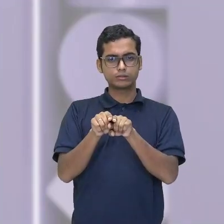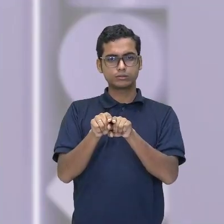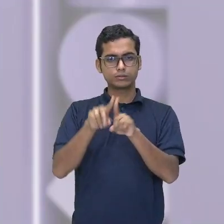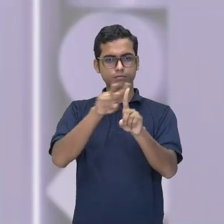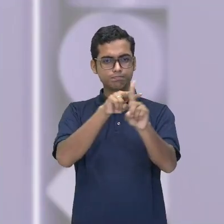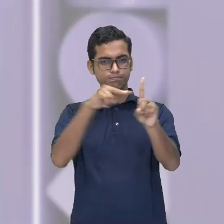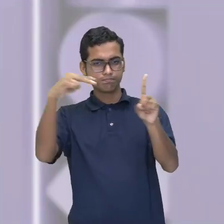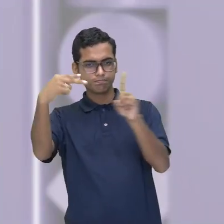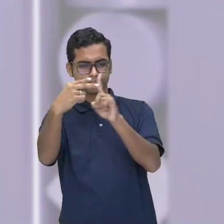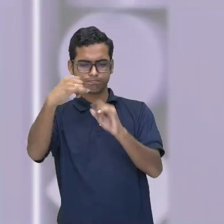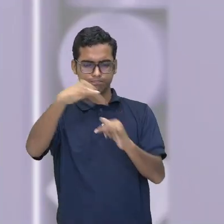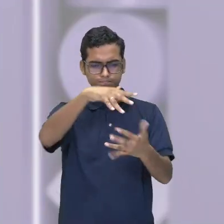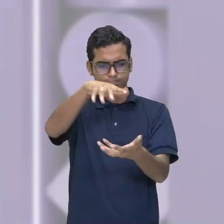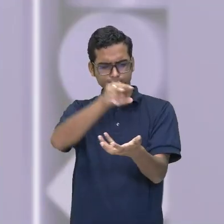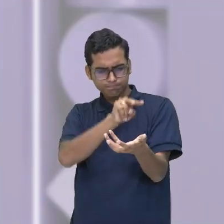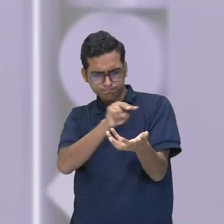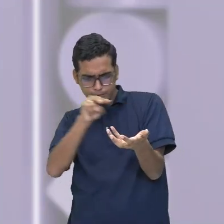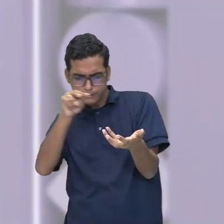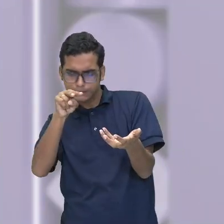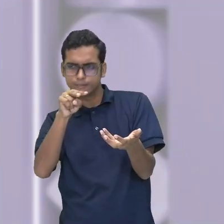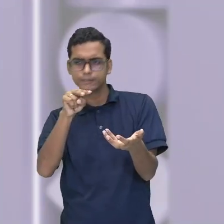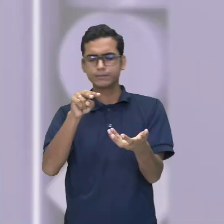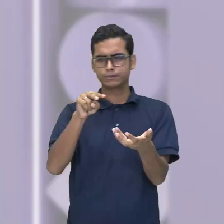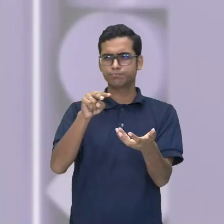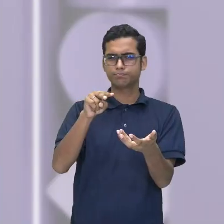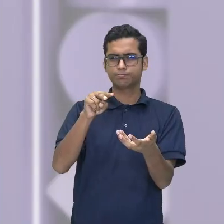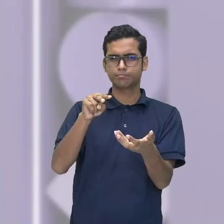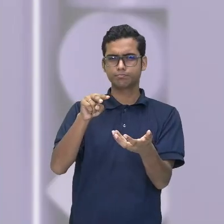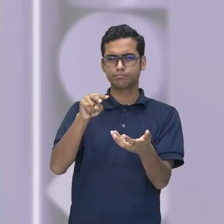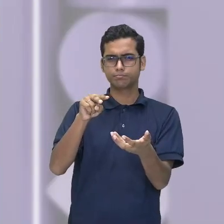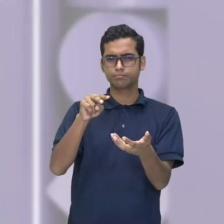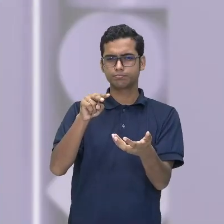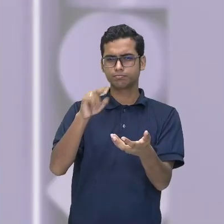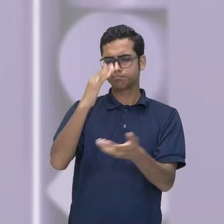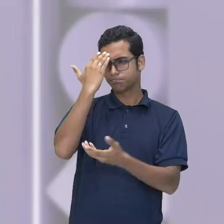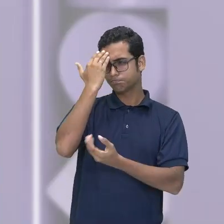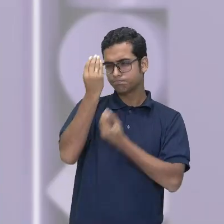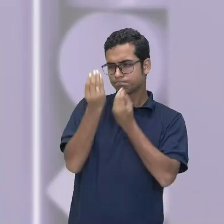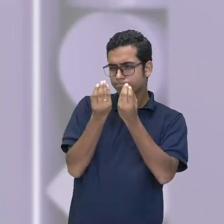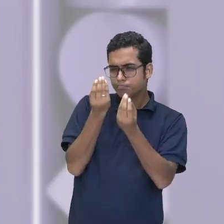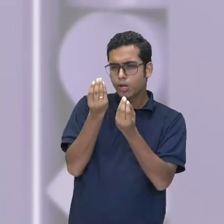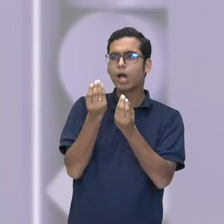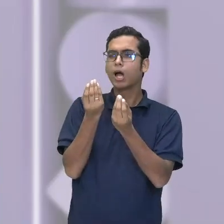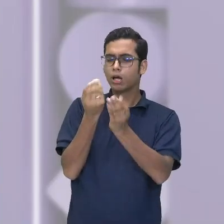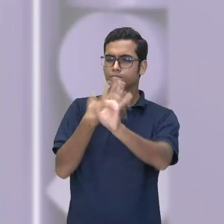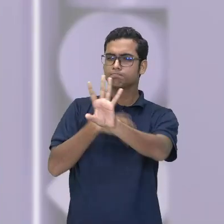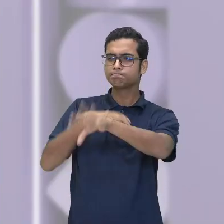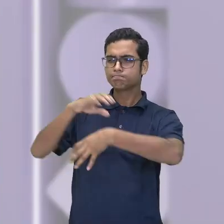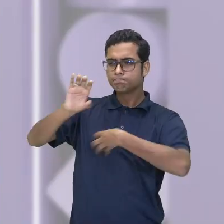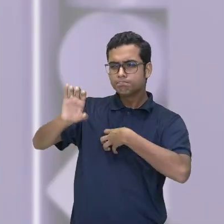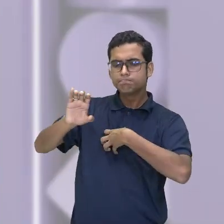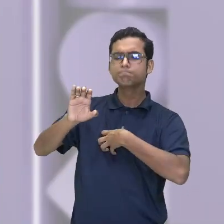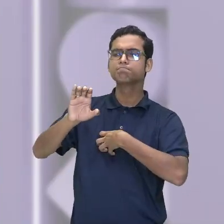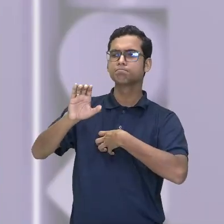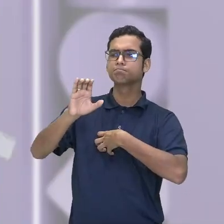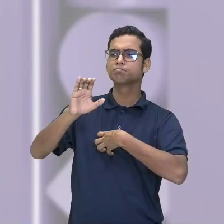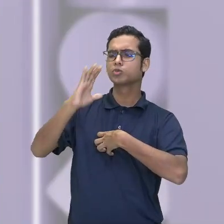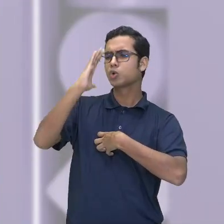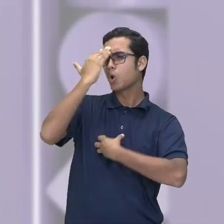mundo. Né? Colocar o óculos da vida para poder melhor enxergar